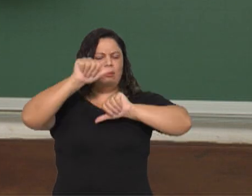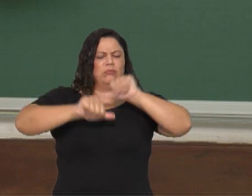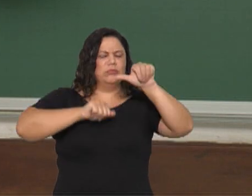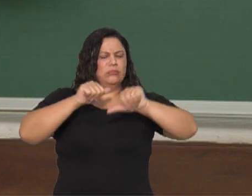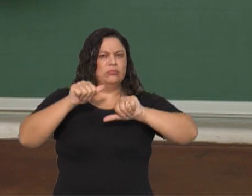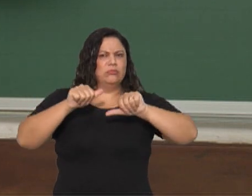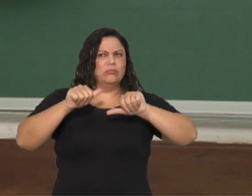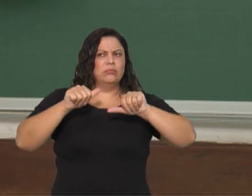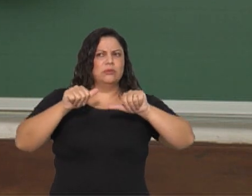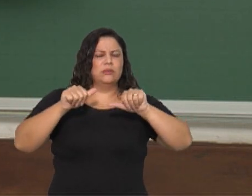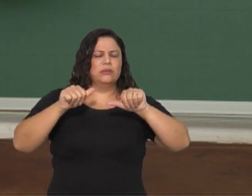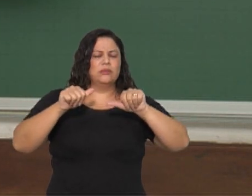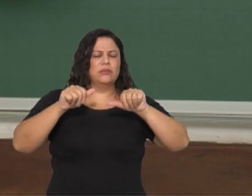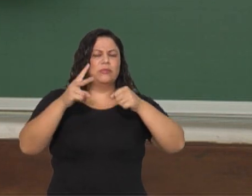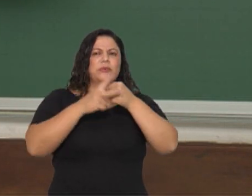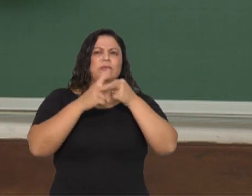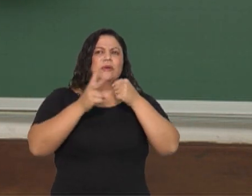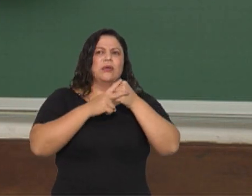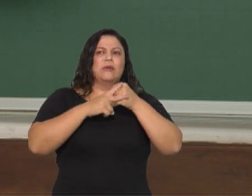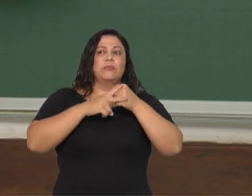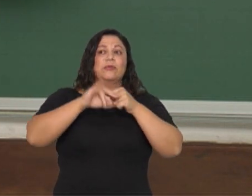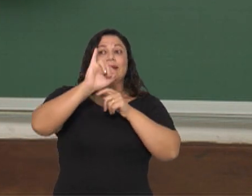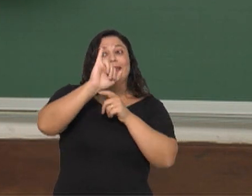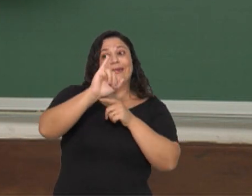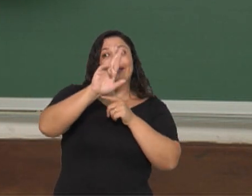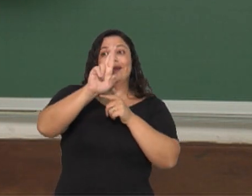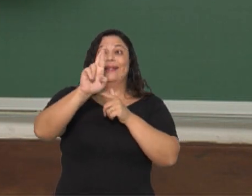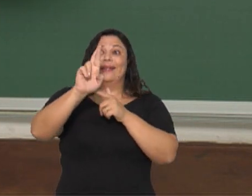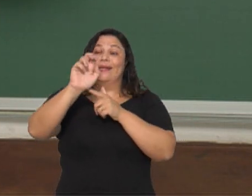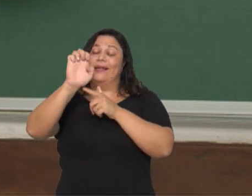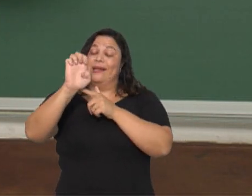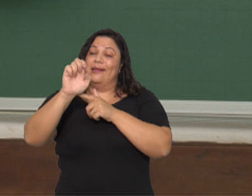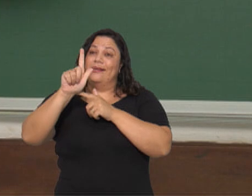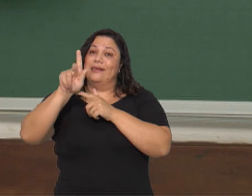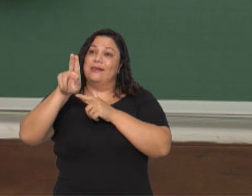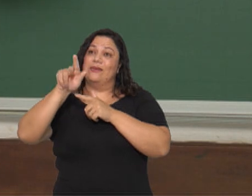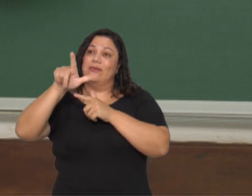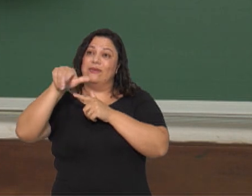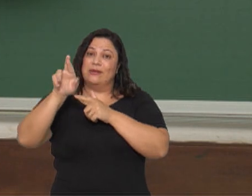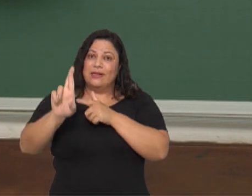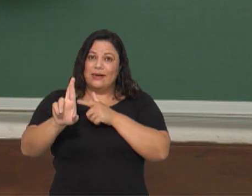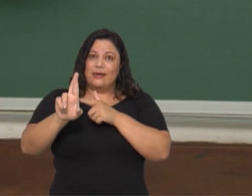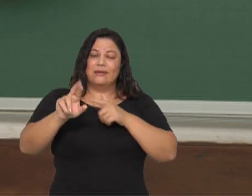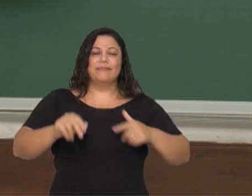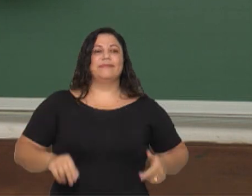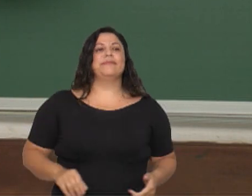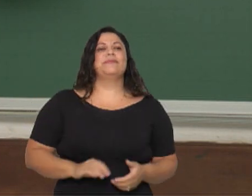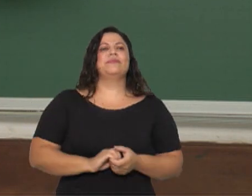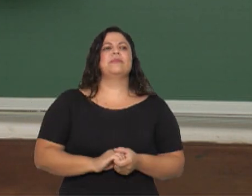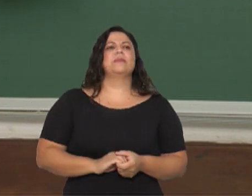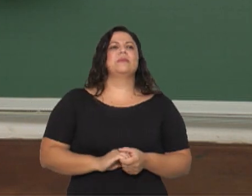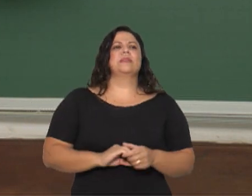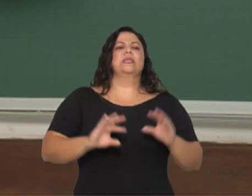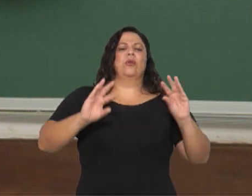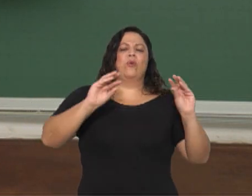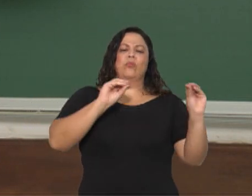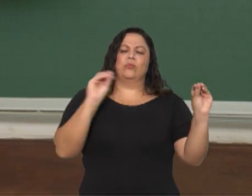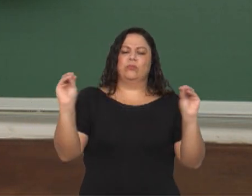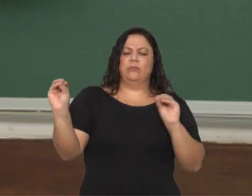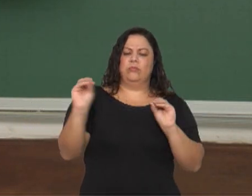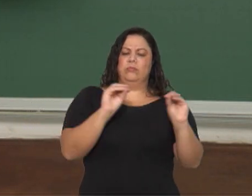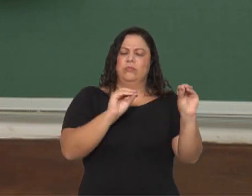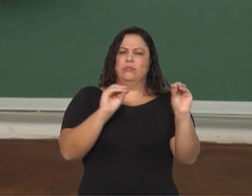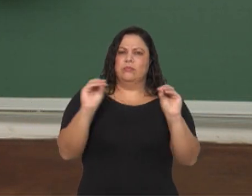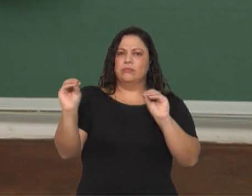verbo. Por isso que ele é irregular, ele tem uma irregularidade. Então, eu vou mexer com a raiz do